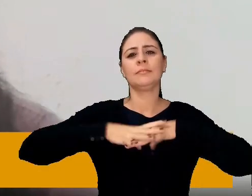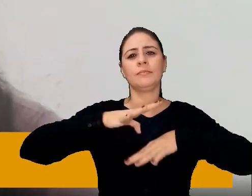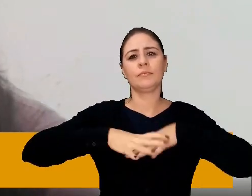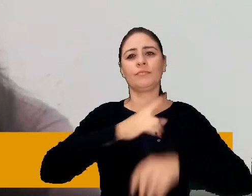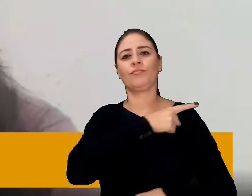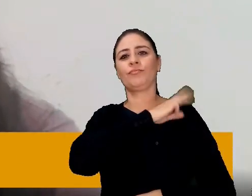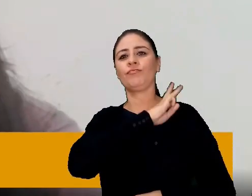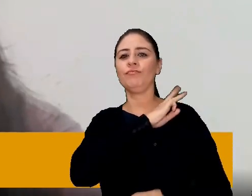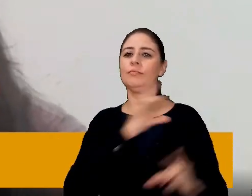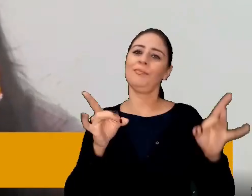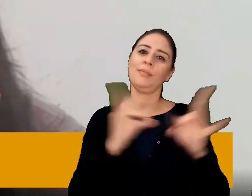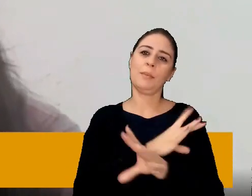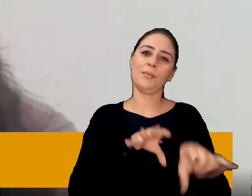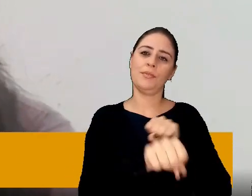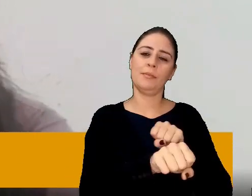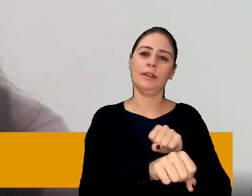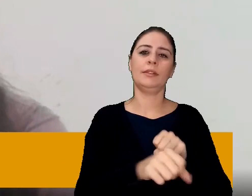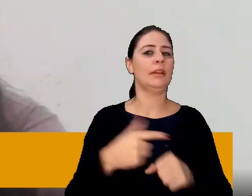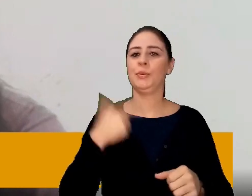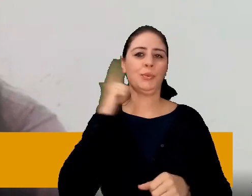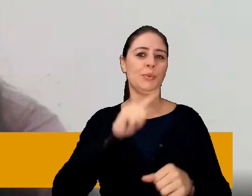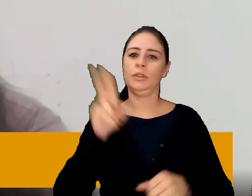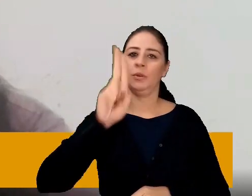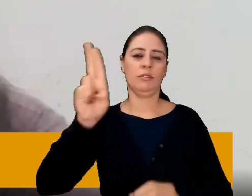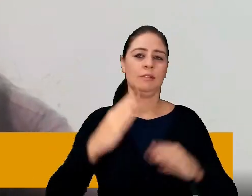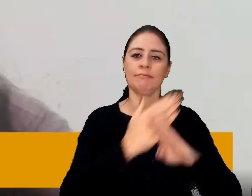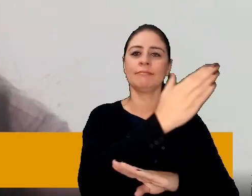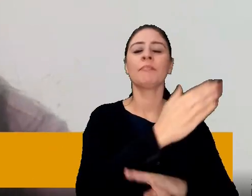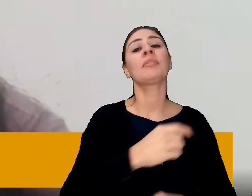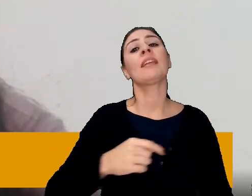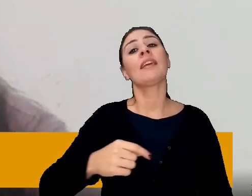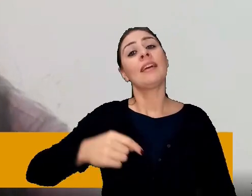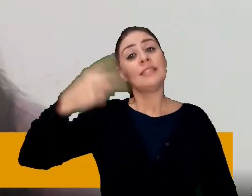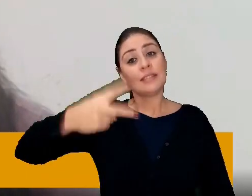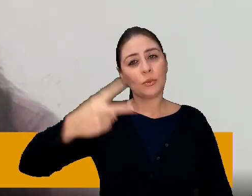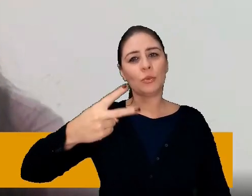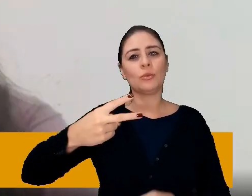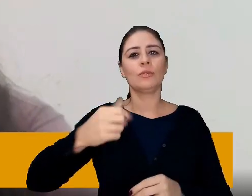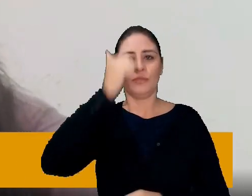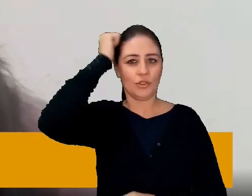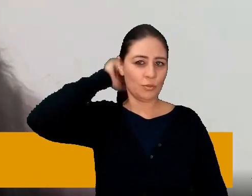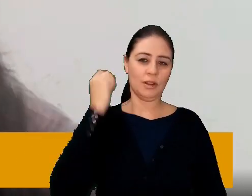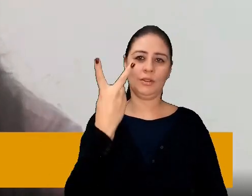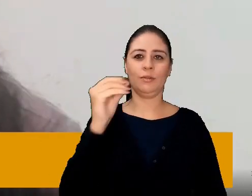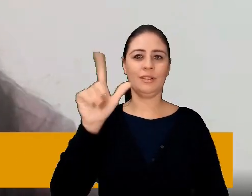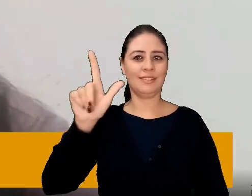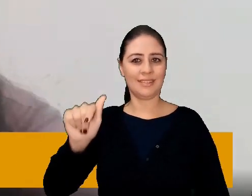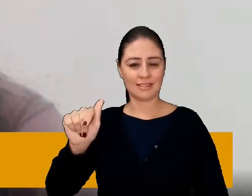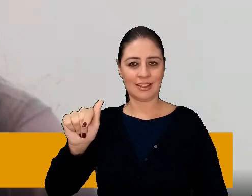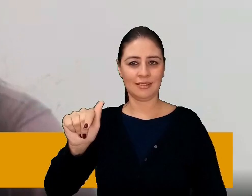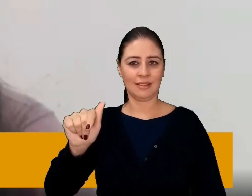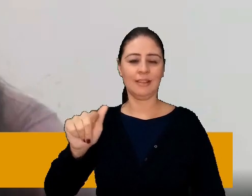médio. Não entrei na universidade. Aí na segunda vez que eu fiz o vestibular em 2017, aí eu fiquei em